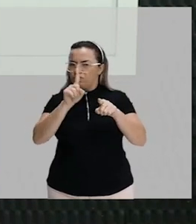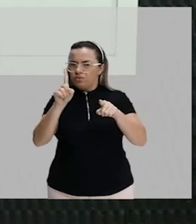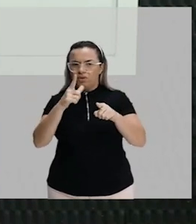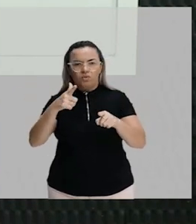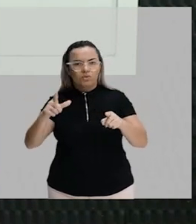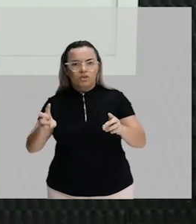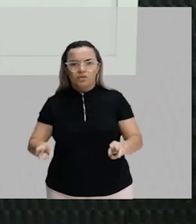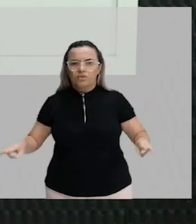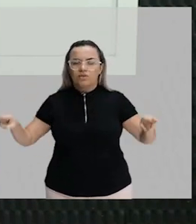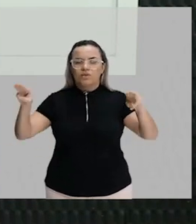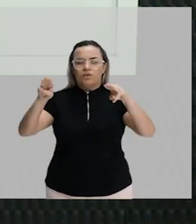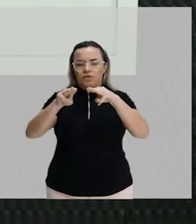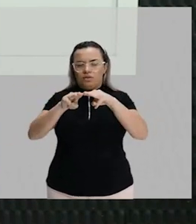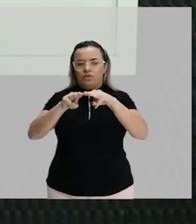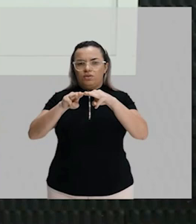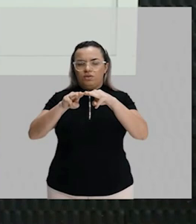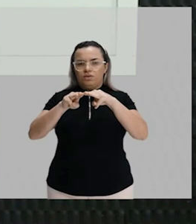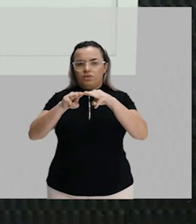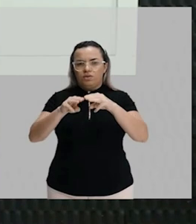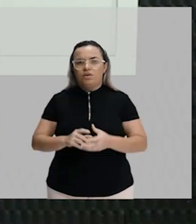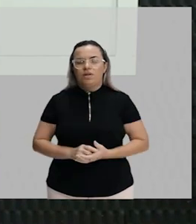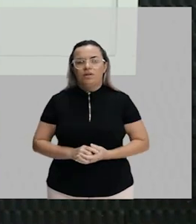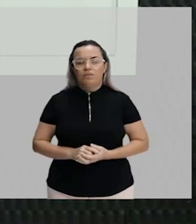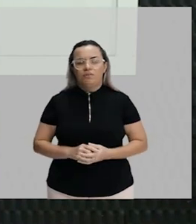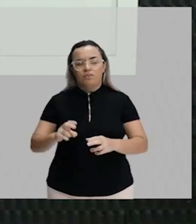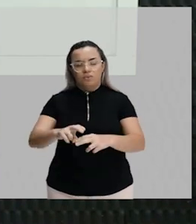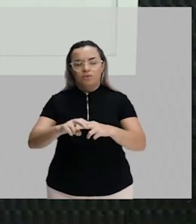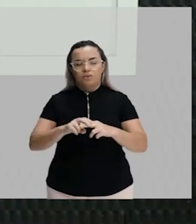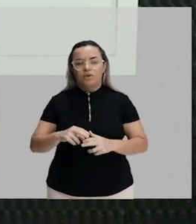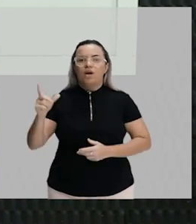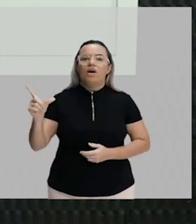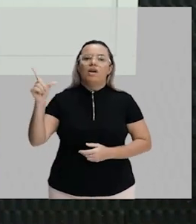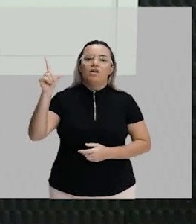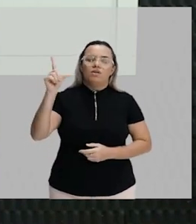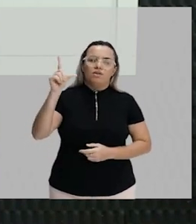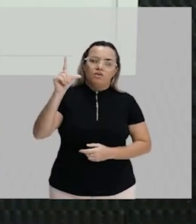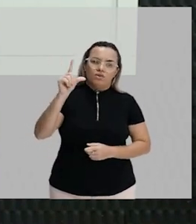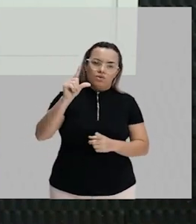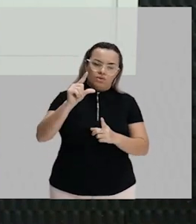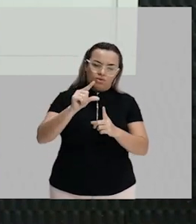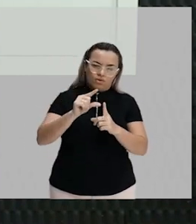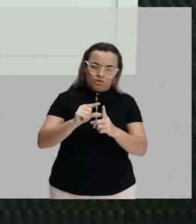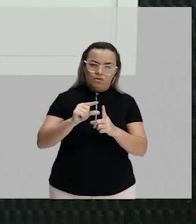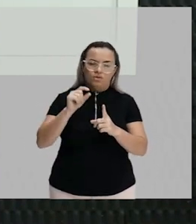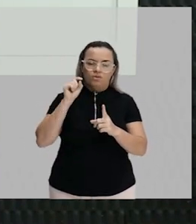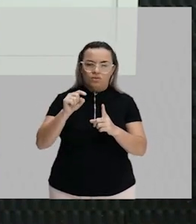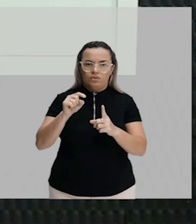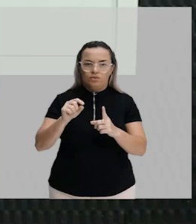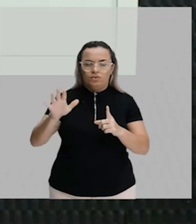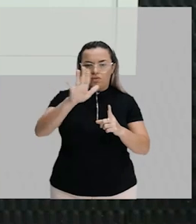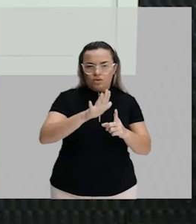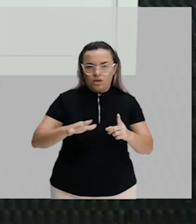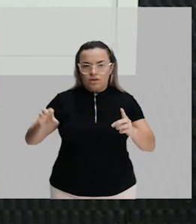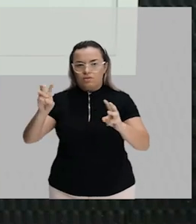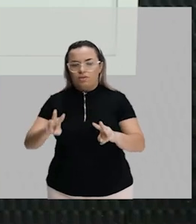magnético Tá ok então ela não vai diminuir Aí a intensidade do campo magnético gerado